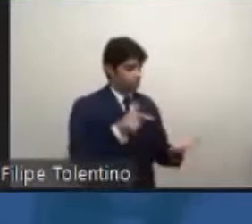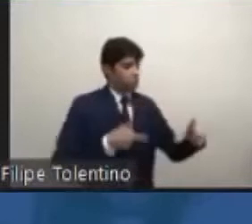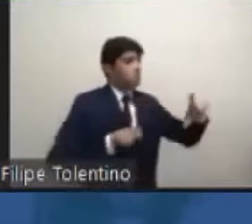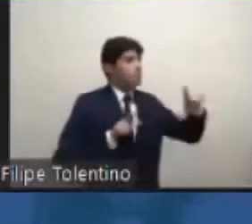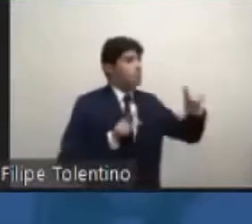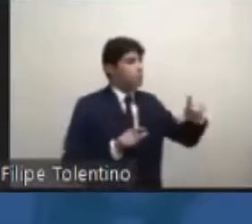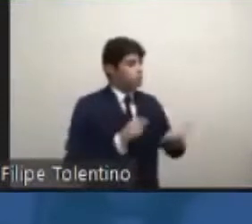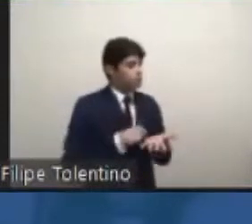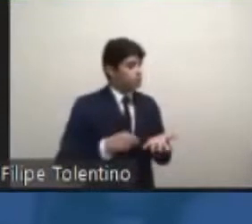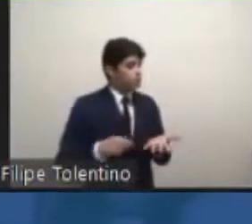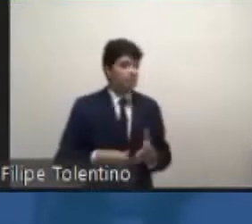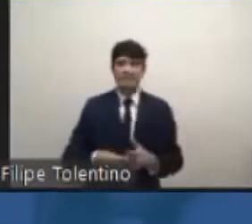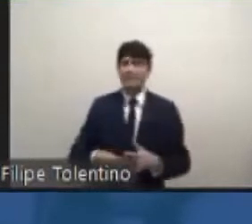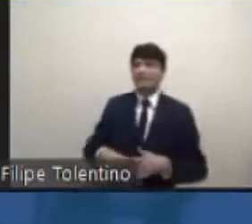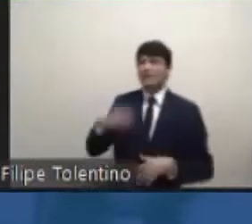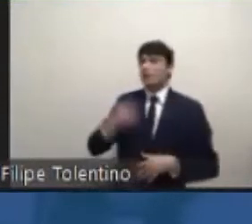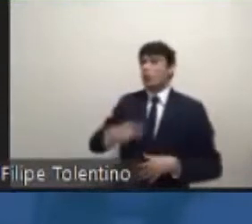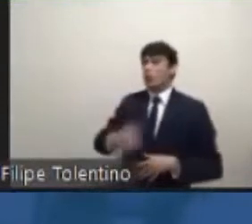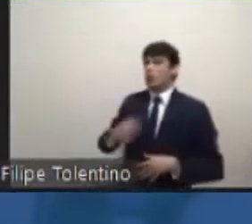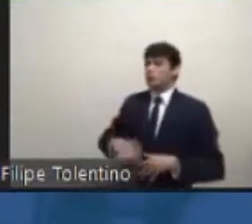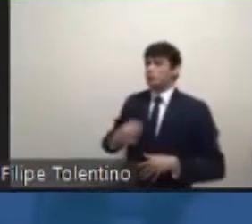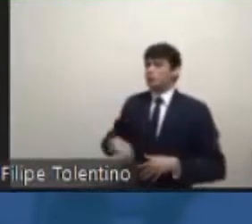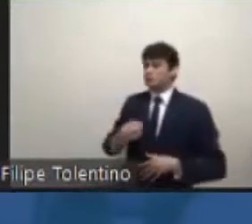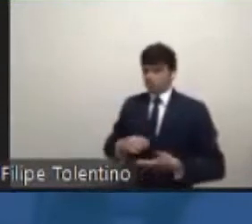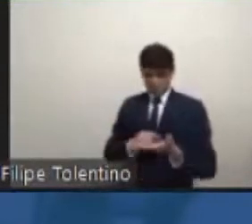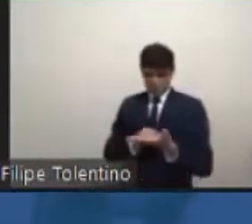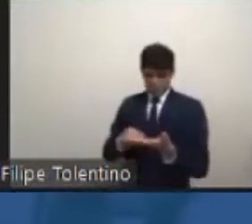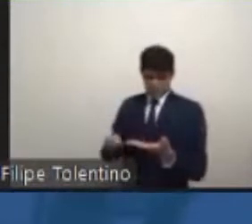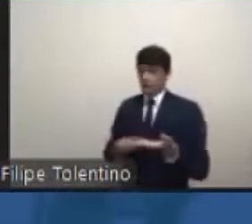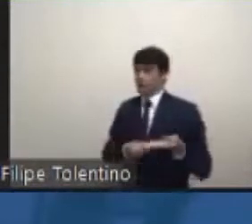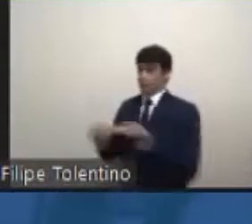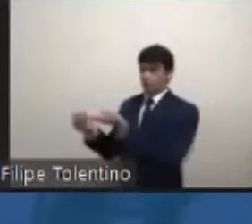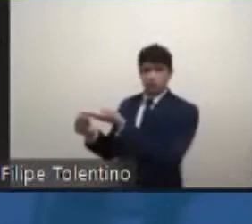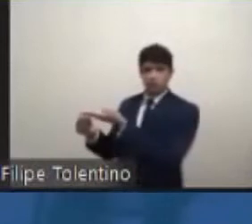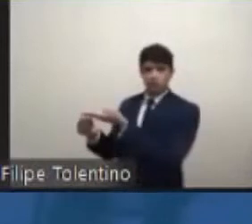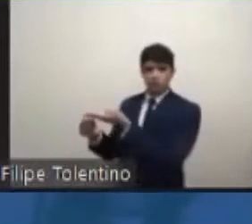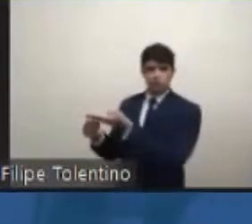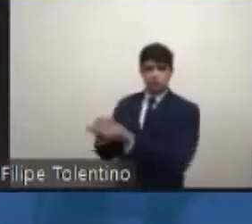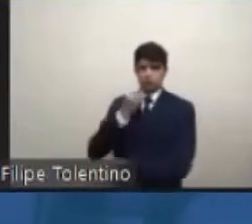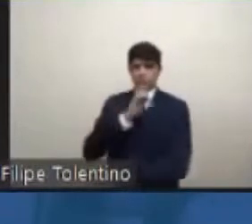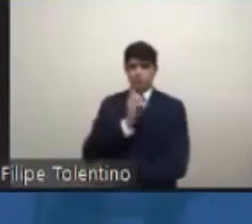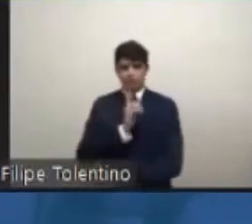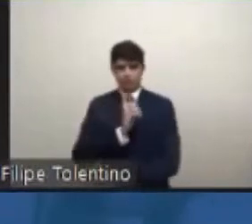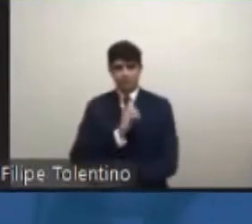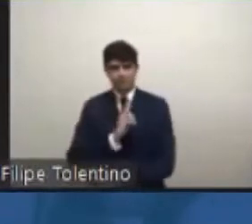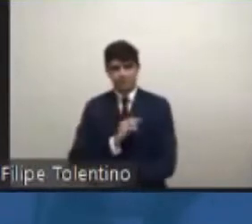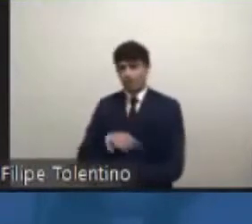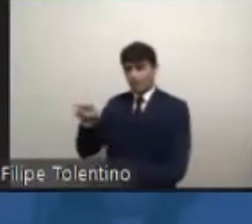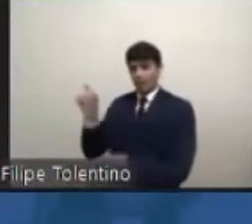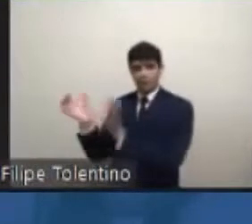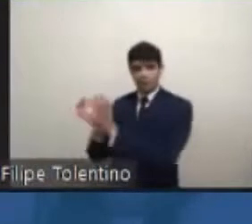problema. Se ele não fizesse isso, ele não seria internado. Um documento assim, assinado nessas condições, não vai proteger o médico de